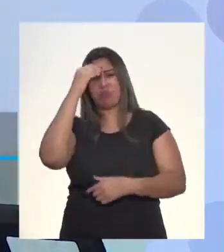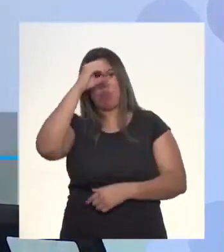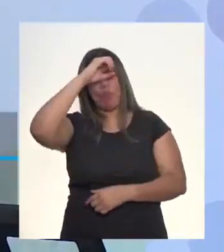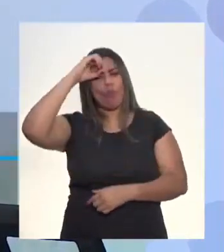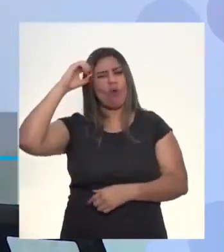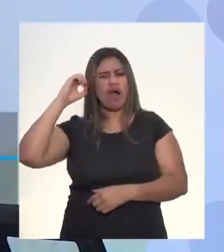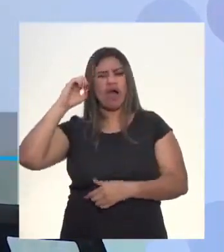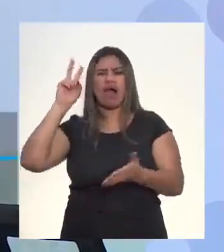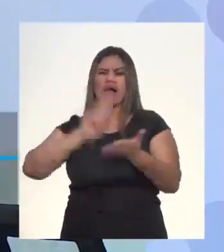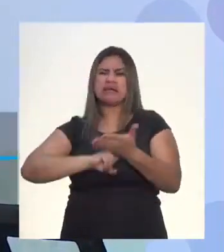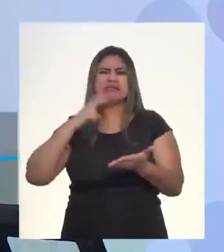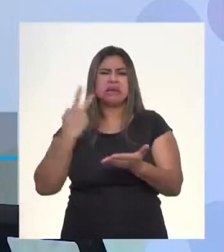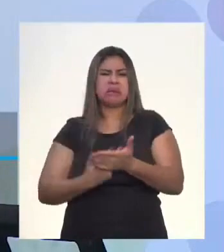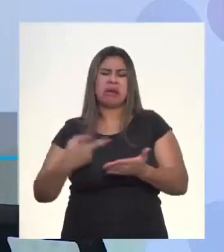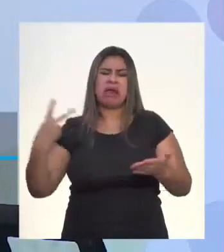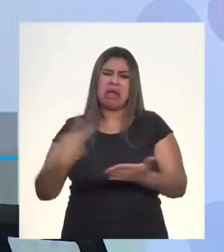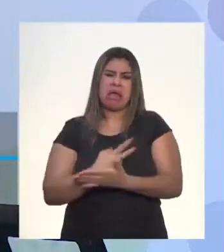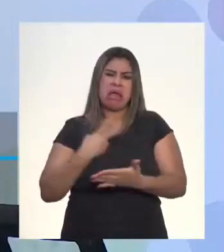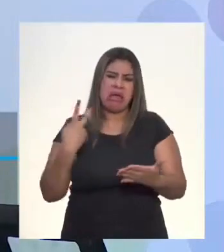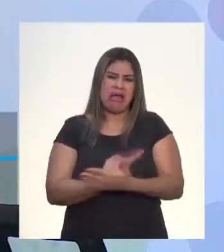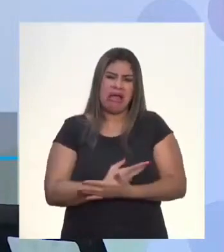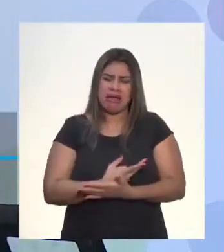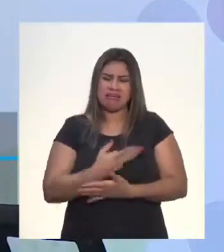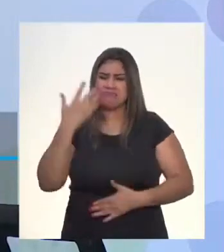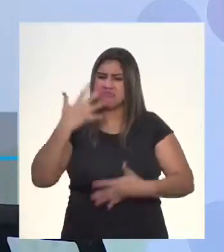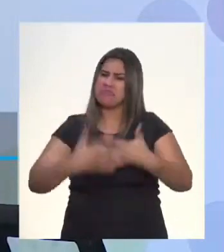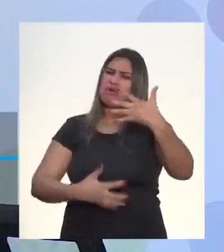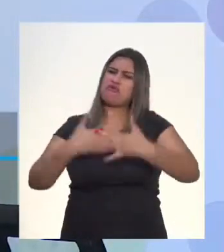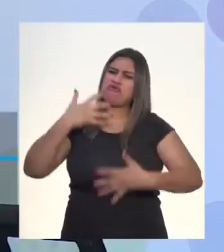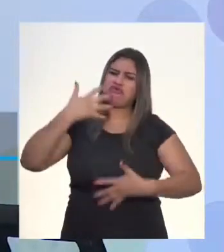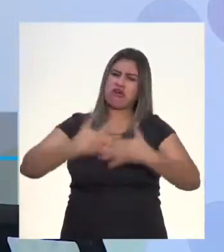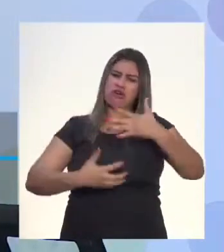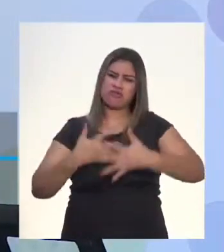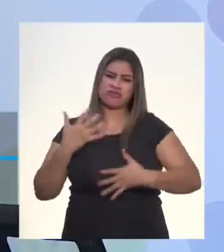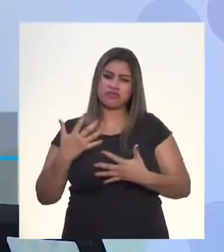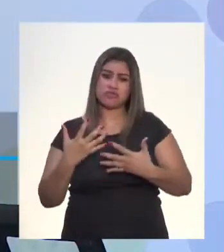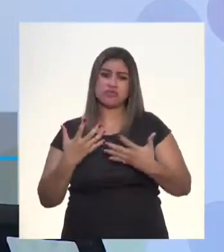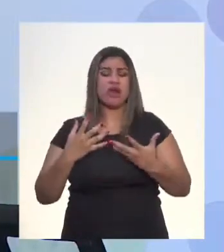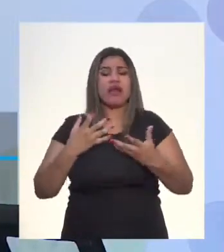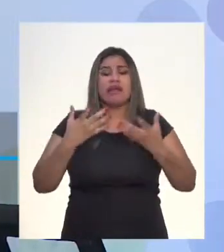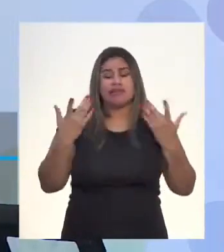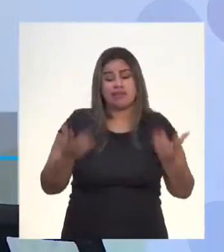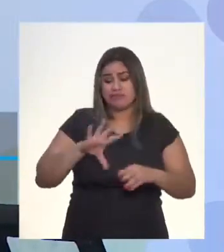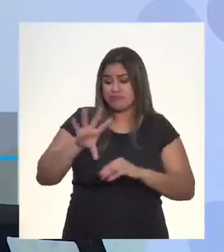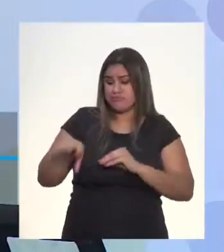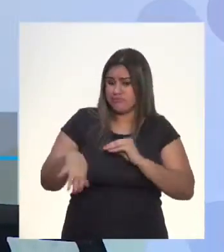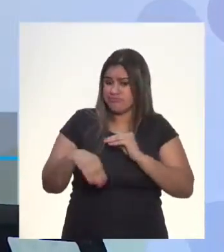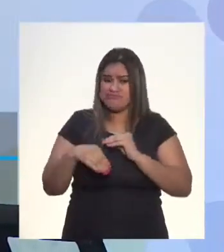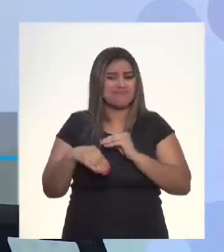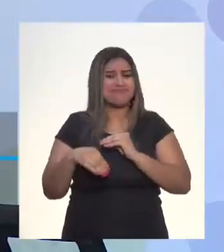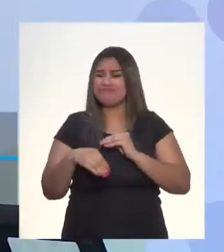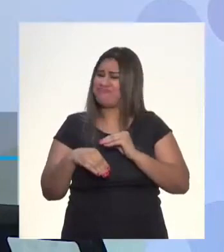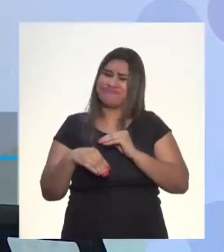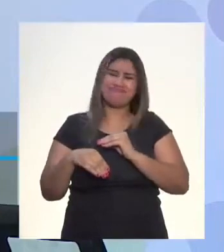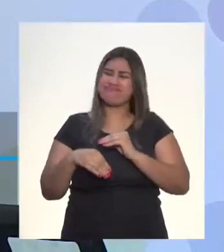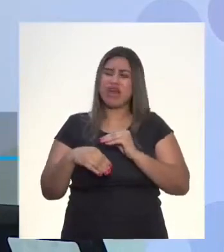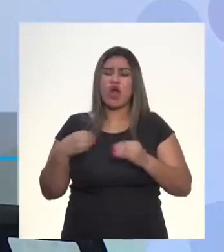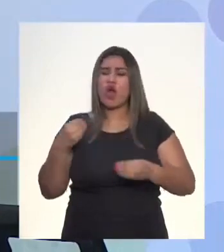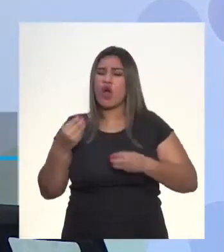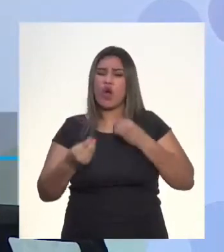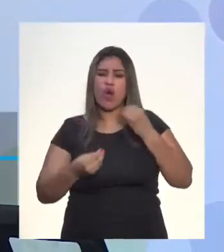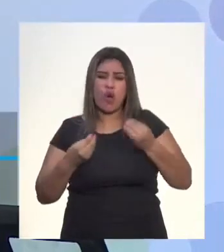a interpretação errada de uma informação e acabar, ao invés de corrigindo um erro, vamos dizer,